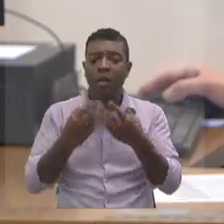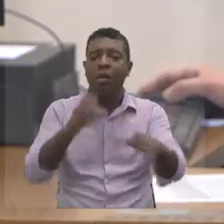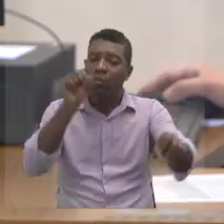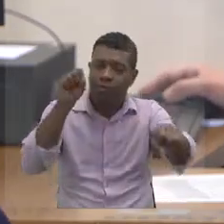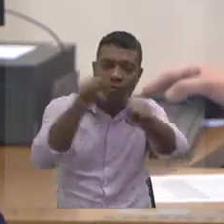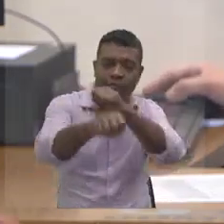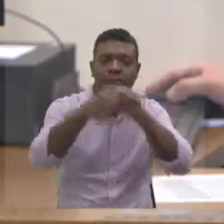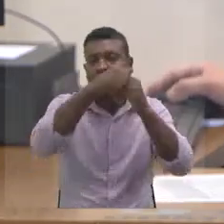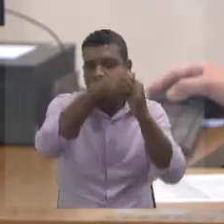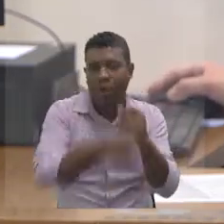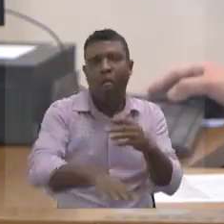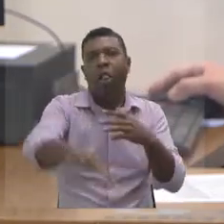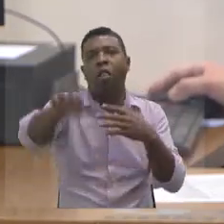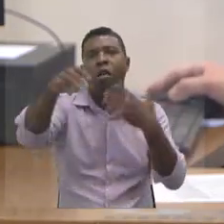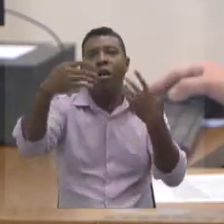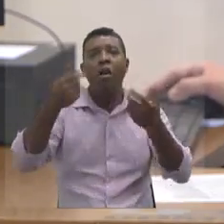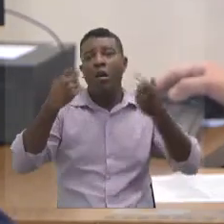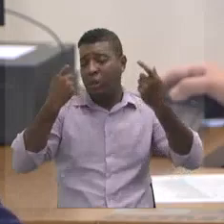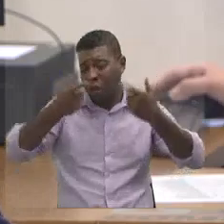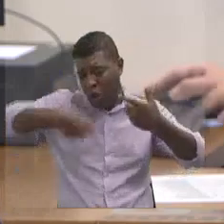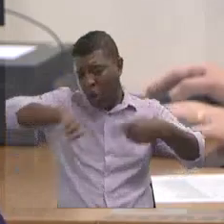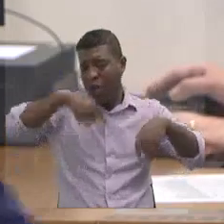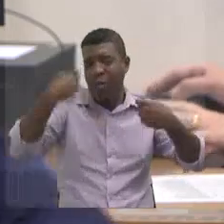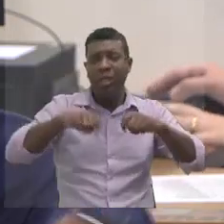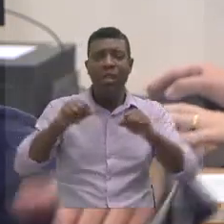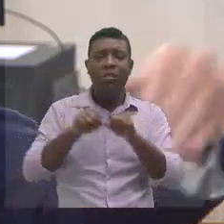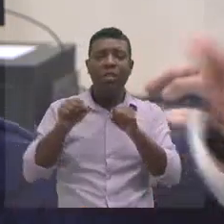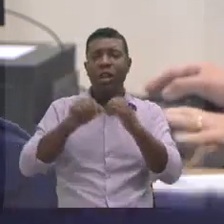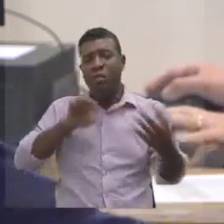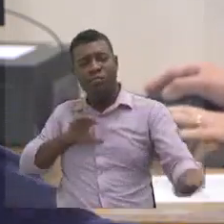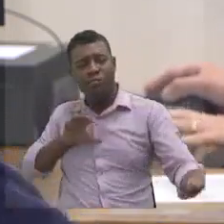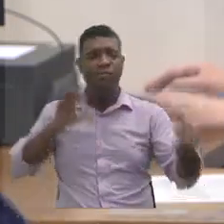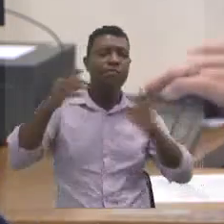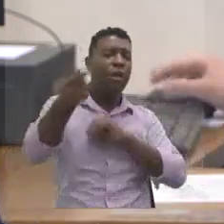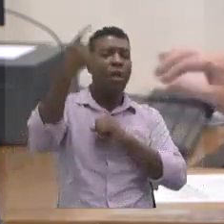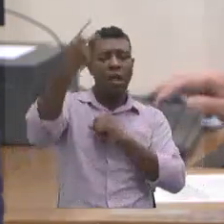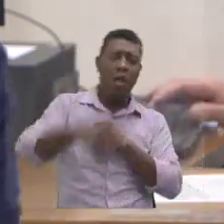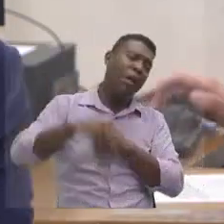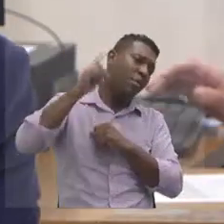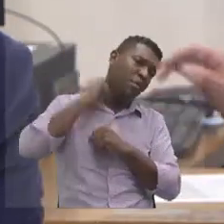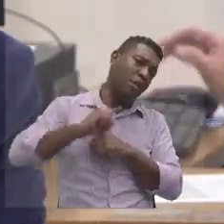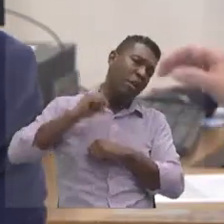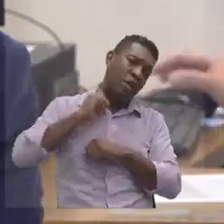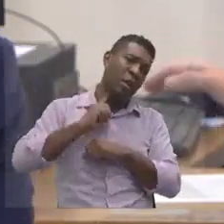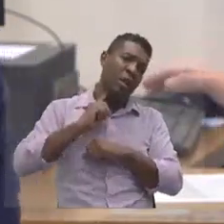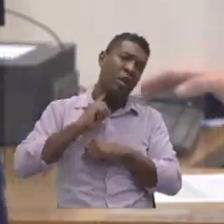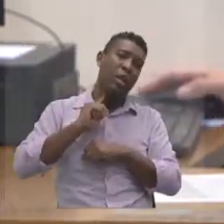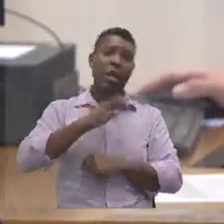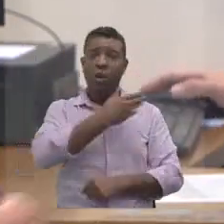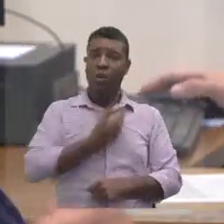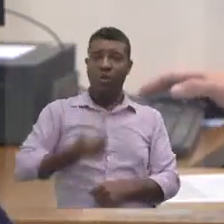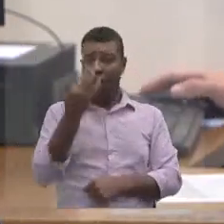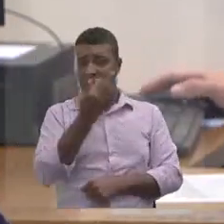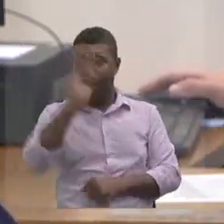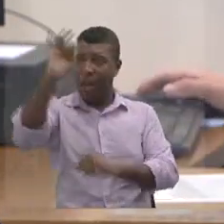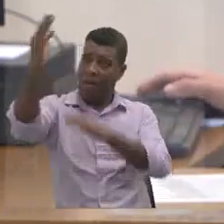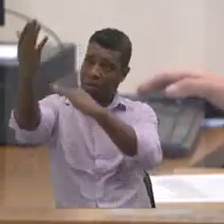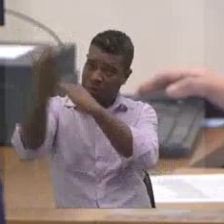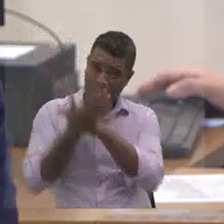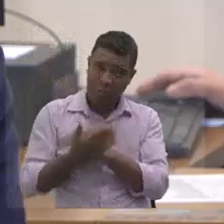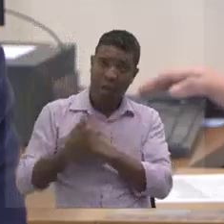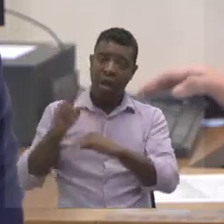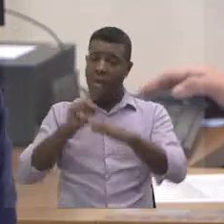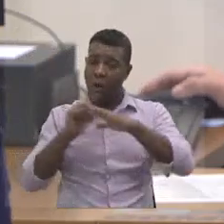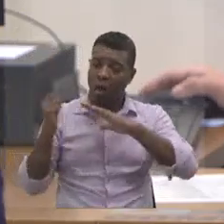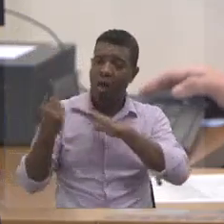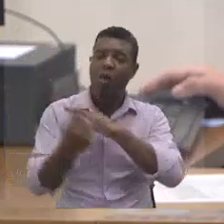uma revolução no Minas Gerais fazendo Governo Federal tem na sua protagonismo o governo do estado tem no seu